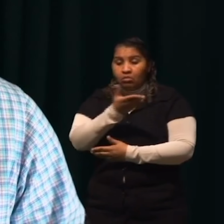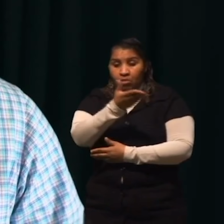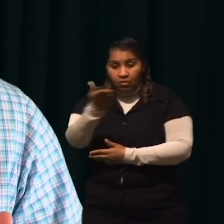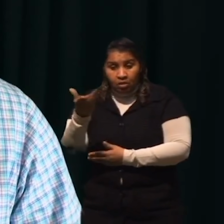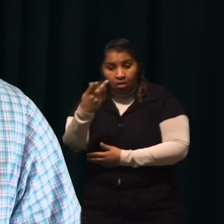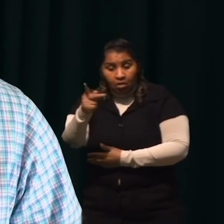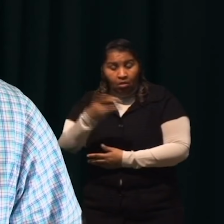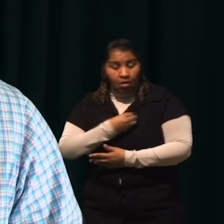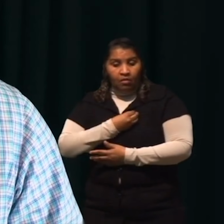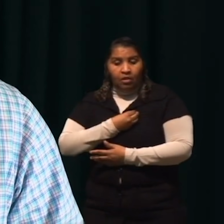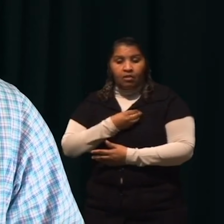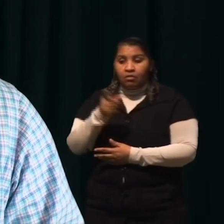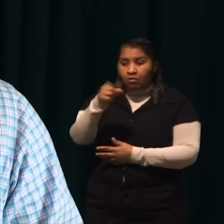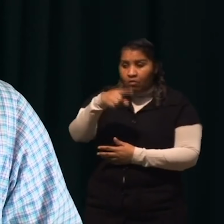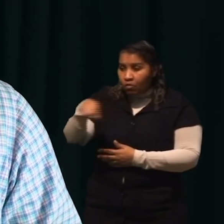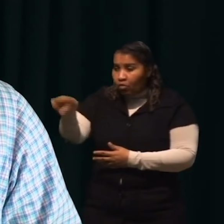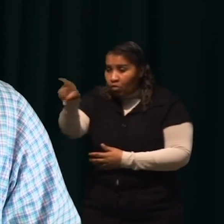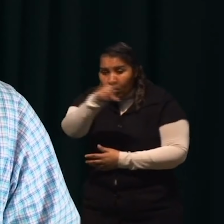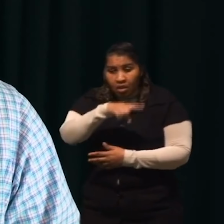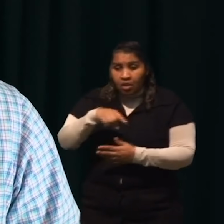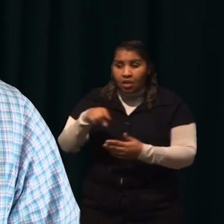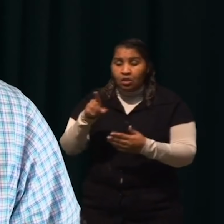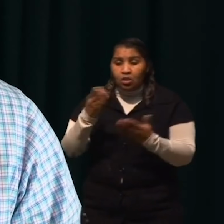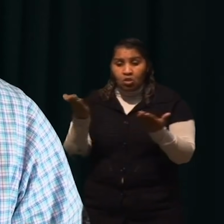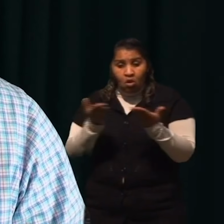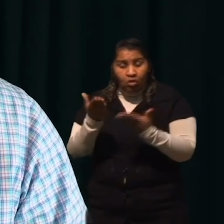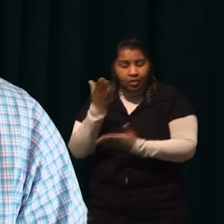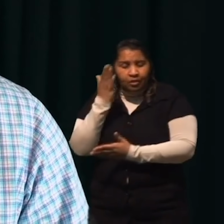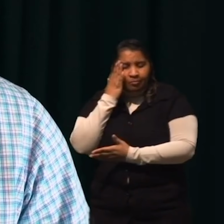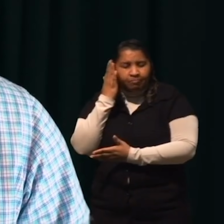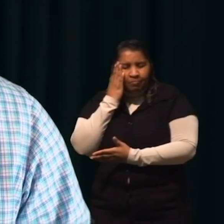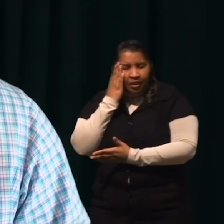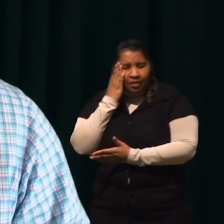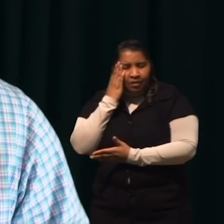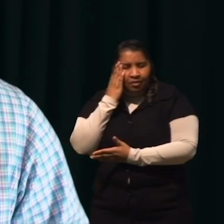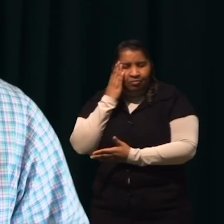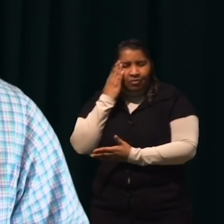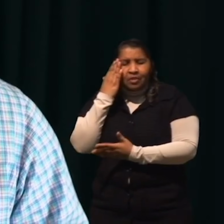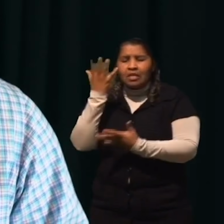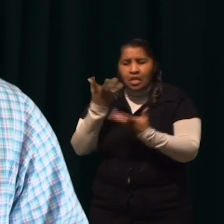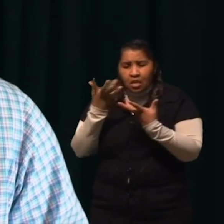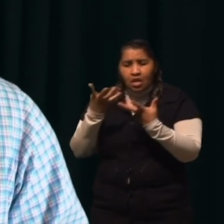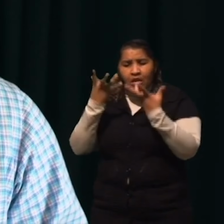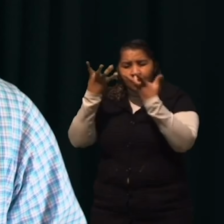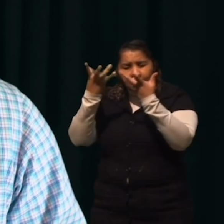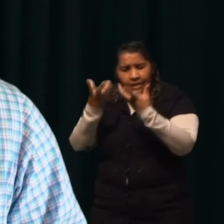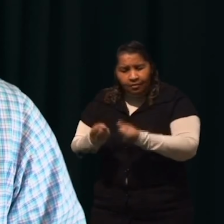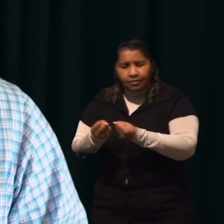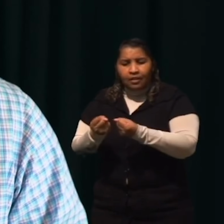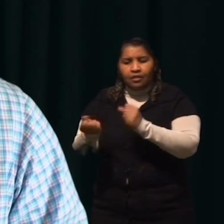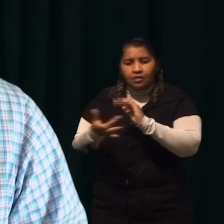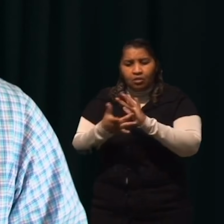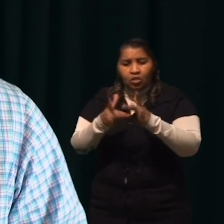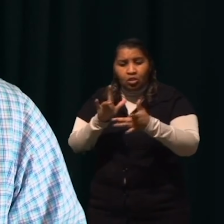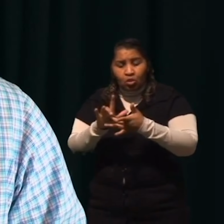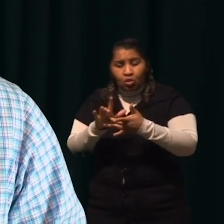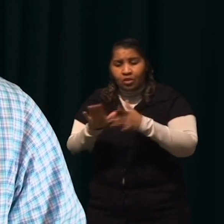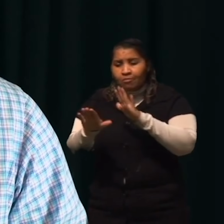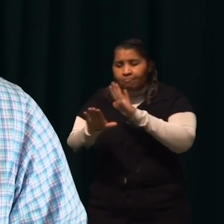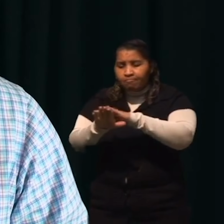E se você hoje entende que esse apelo é verdadeiro ao seu coração, coloque a mão